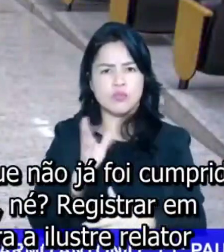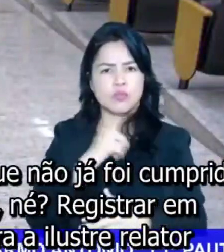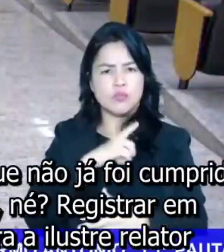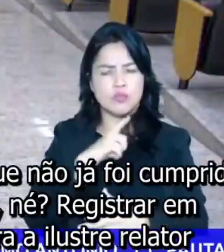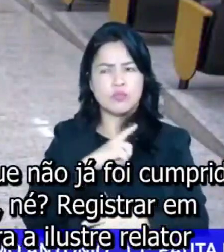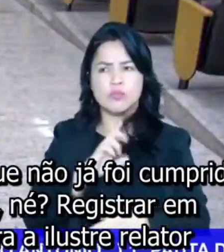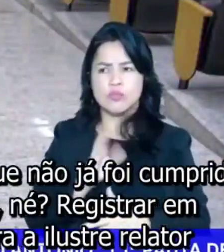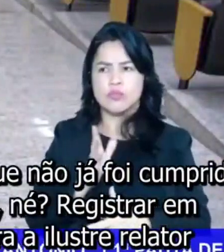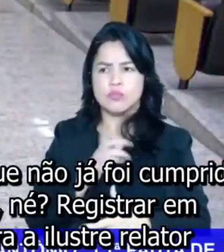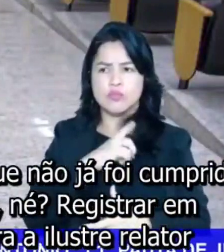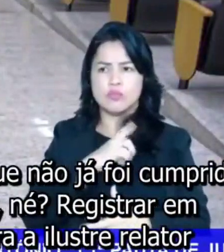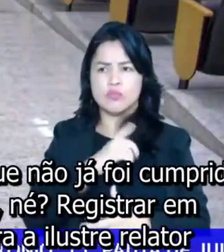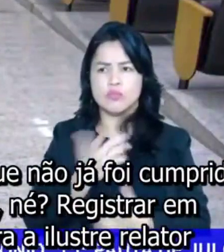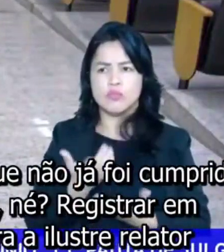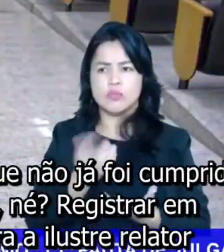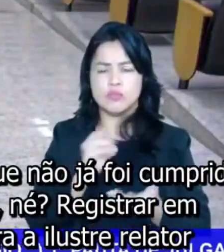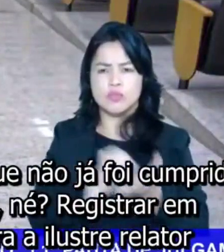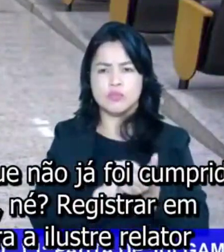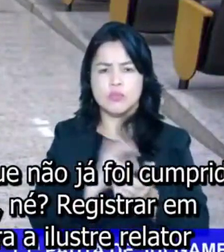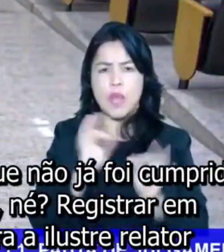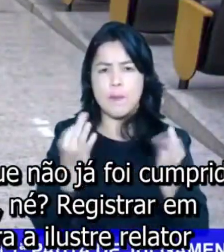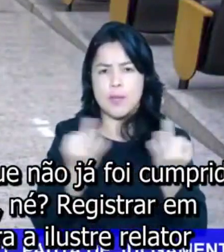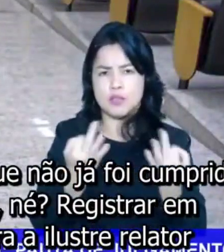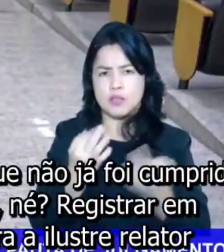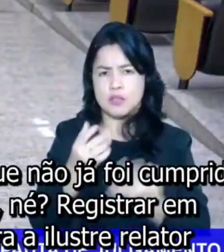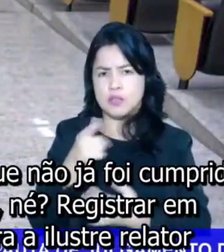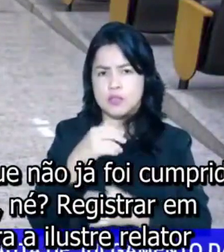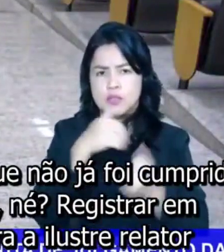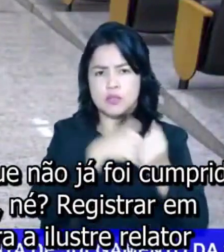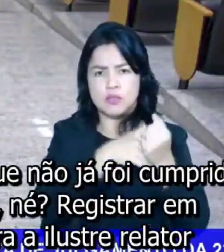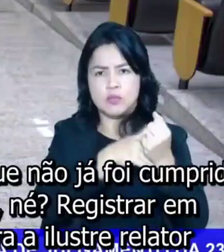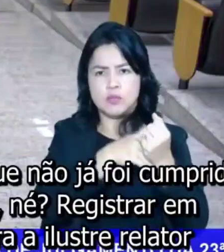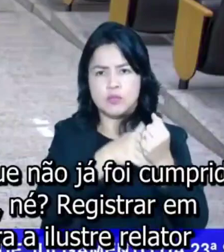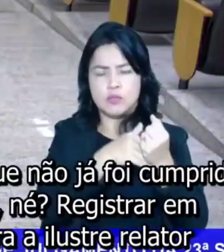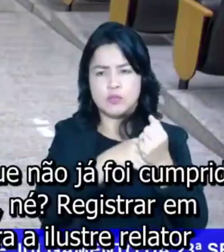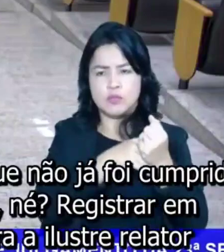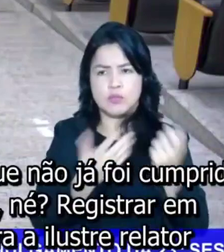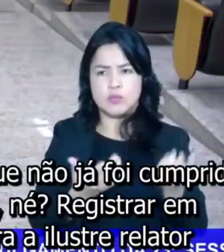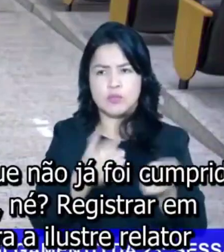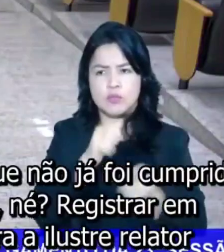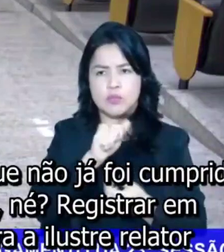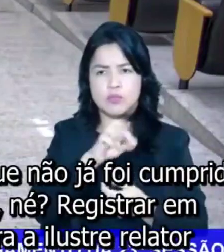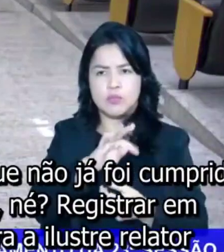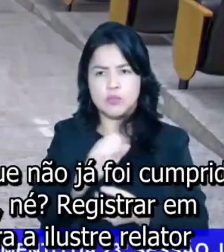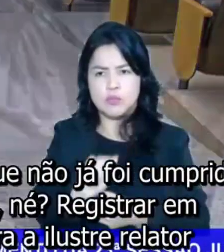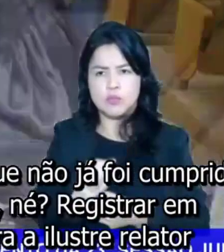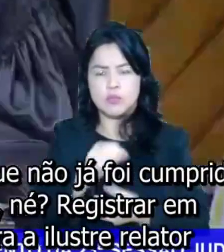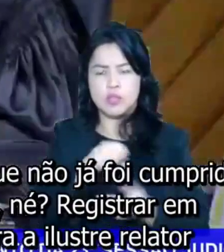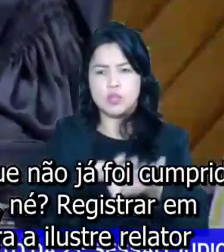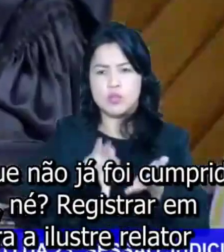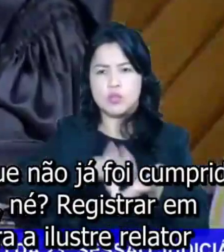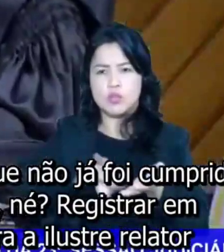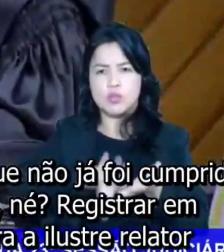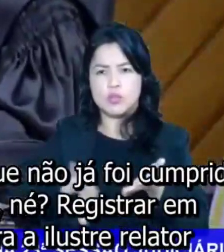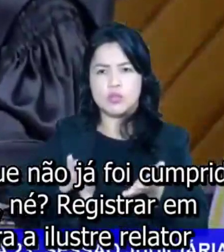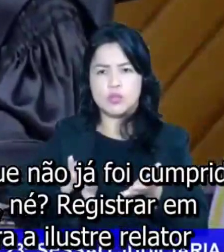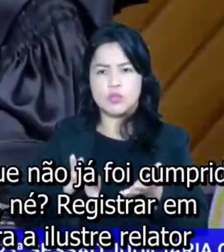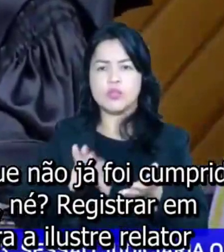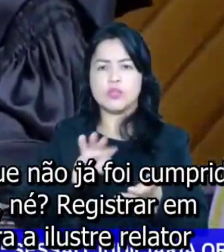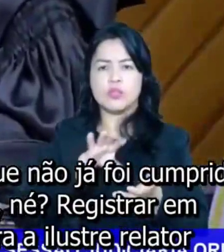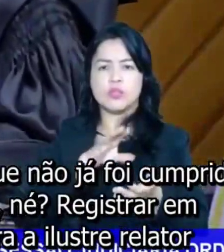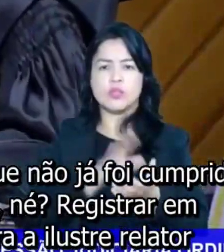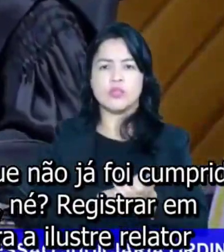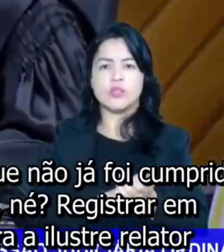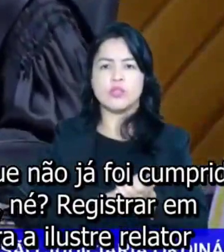mais, então coloca perfeito. O segredo. Colocar em ata, né, registrar em ata que foi retirado o segredo de justiça. Em sua